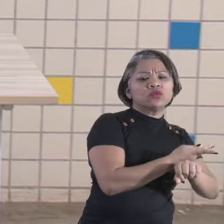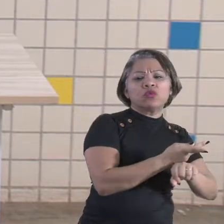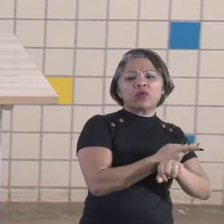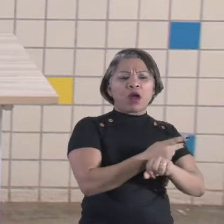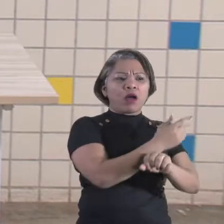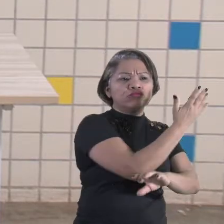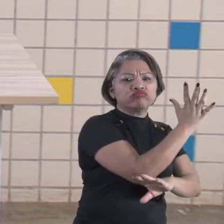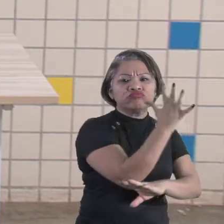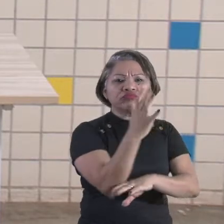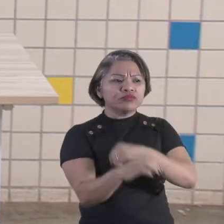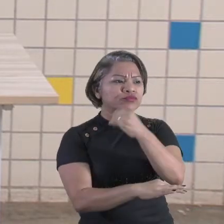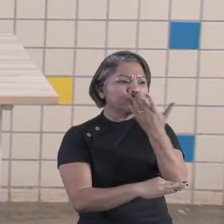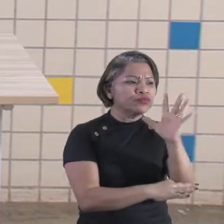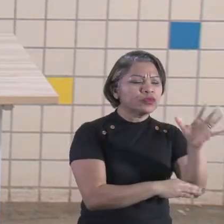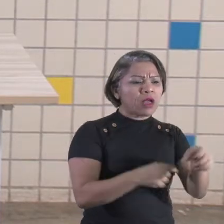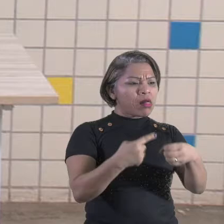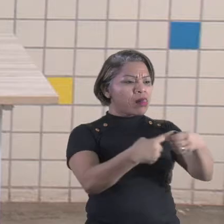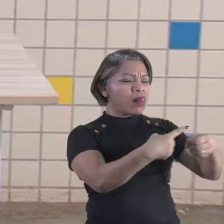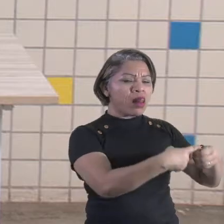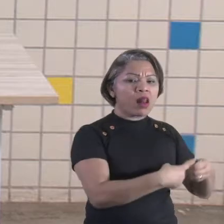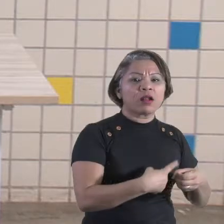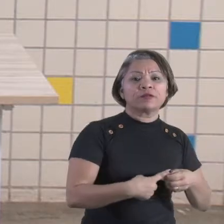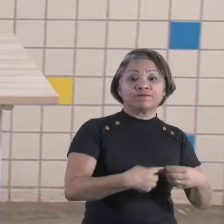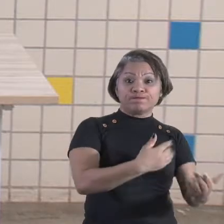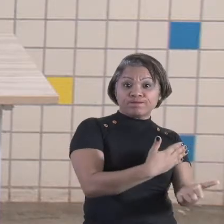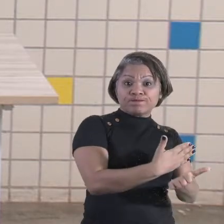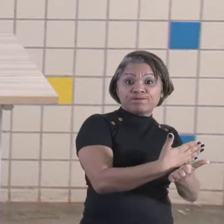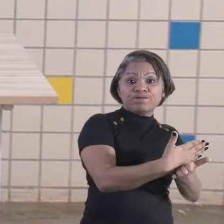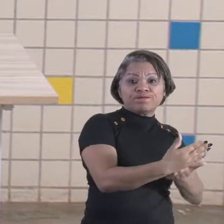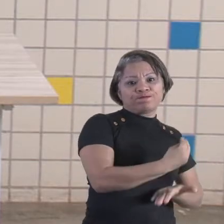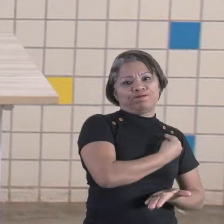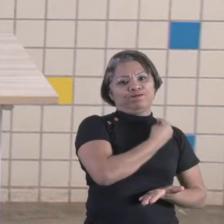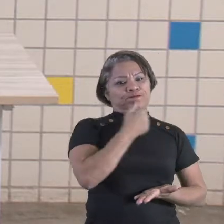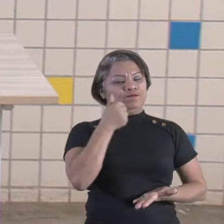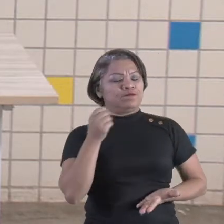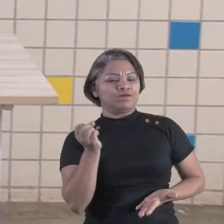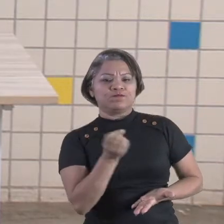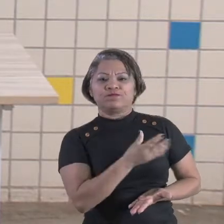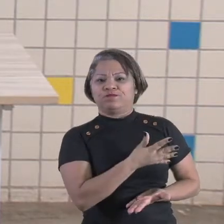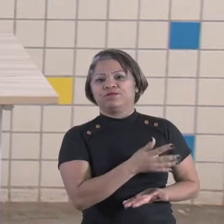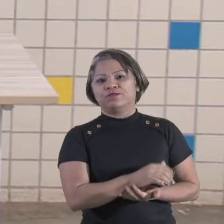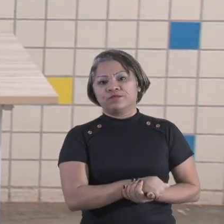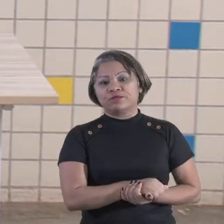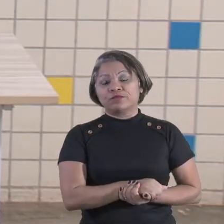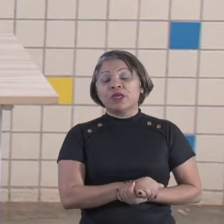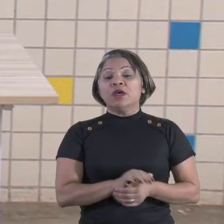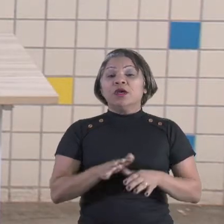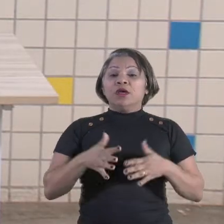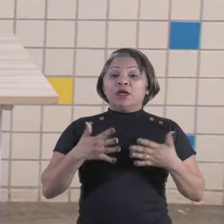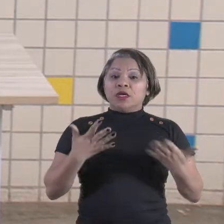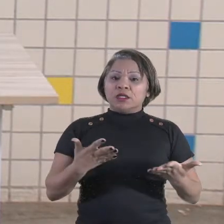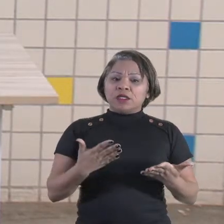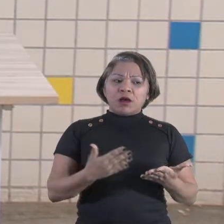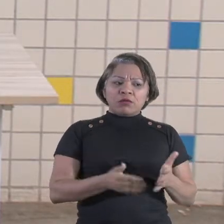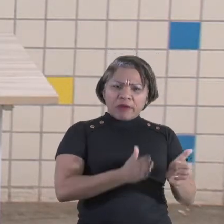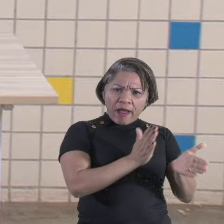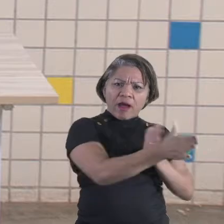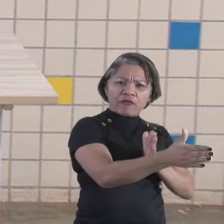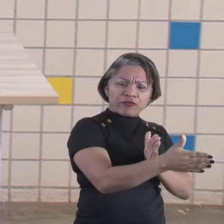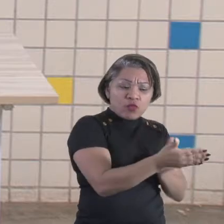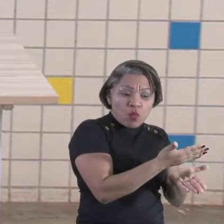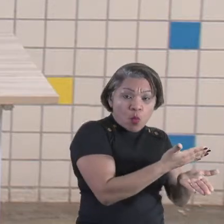cidades, para construir uma vida nova. Dessas fugas, deu-se início à formação de vários